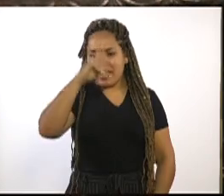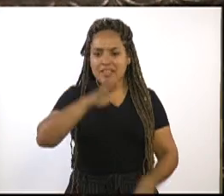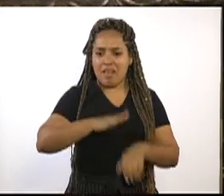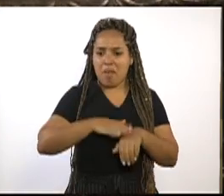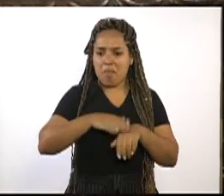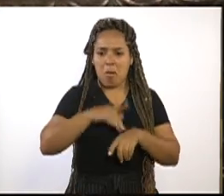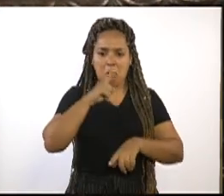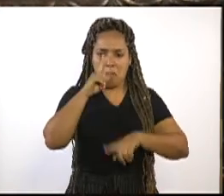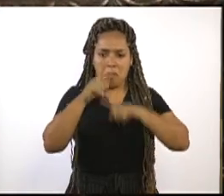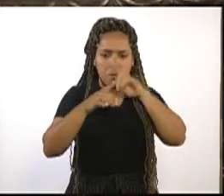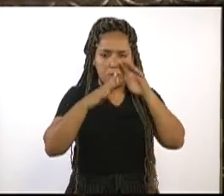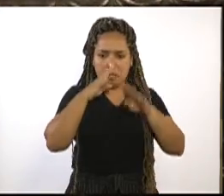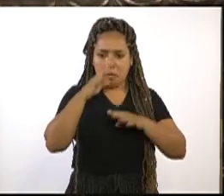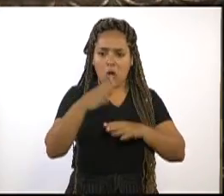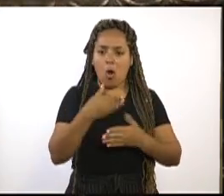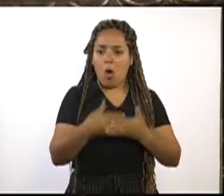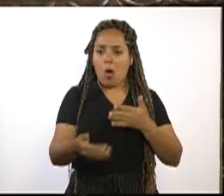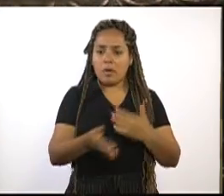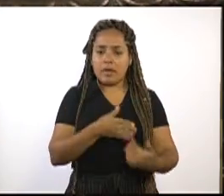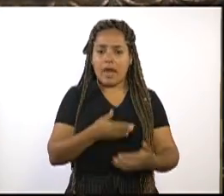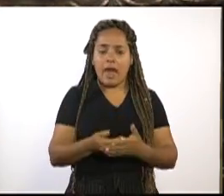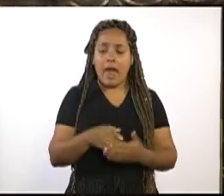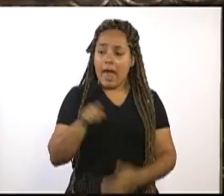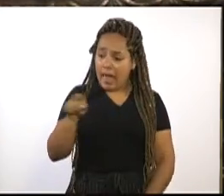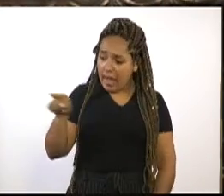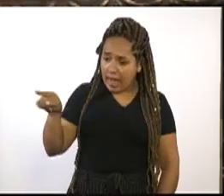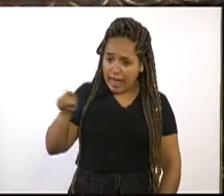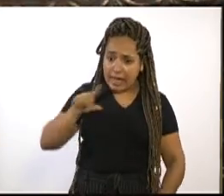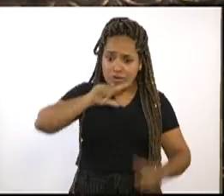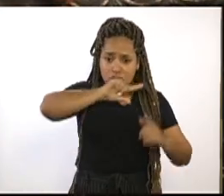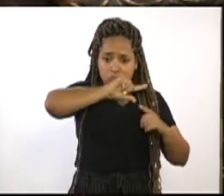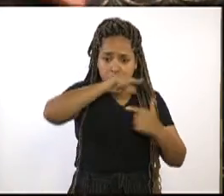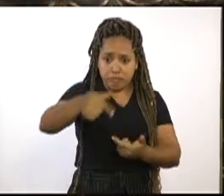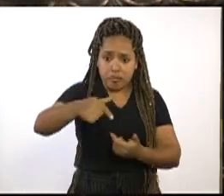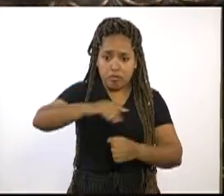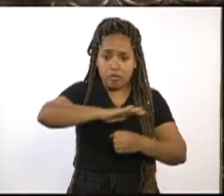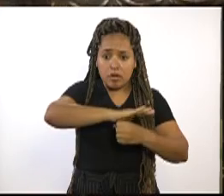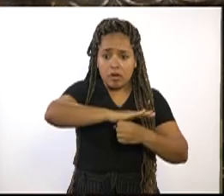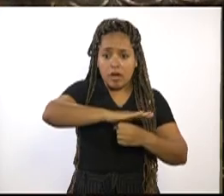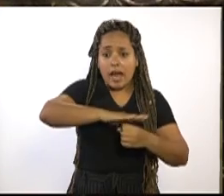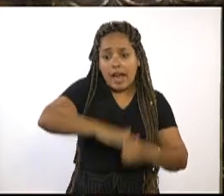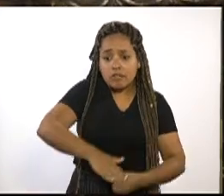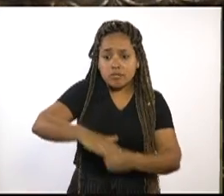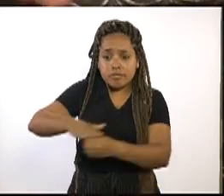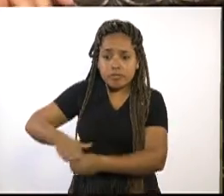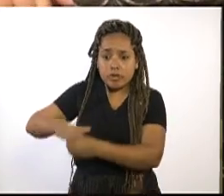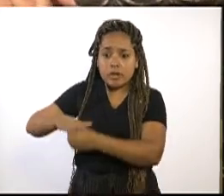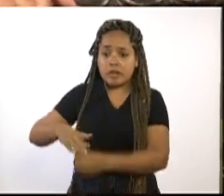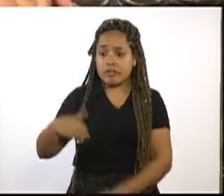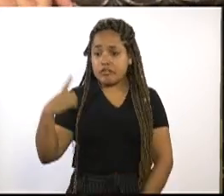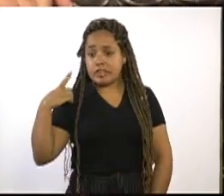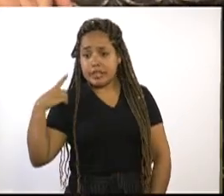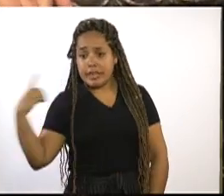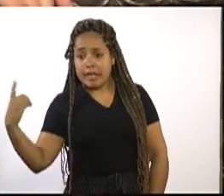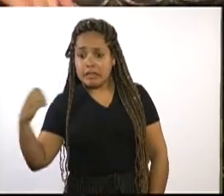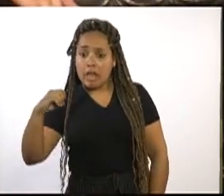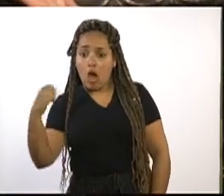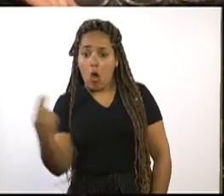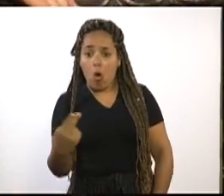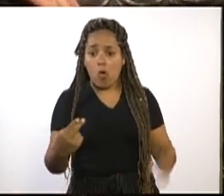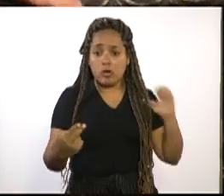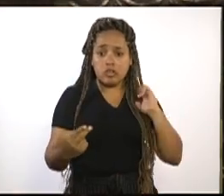Primeiro, os radicais, de direita ou de esquerda, deputado Renan